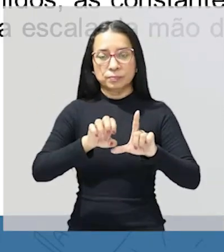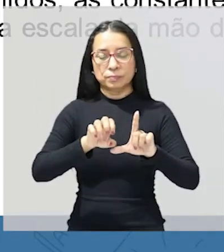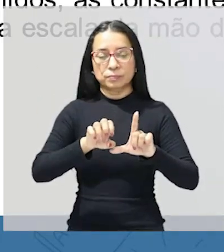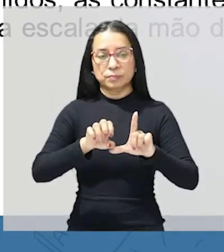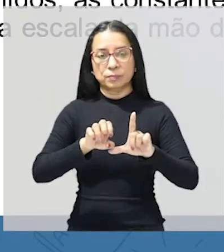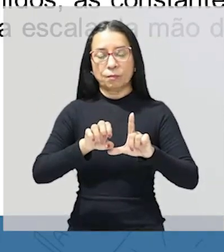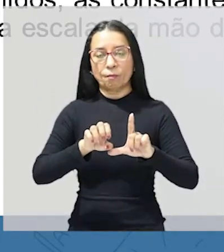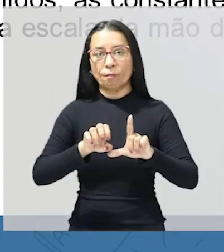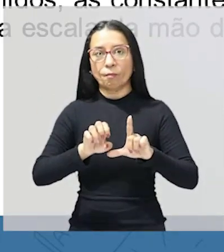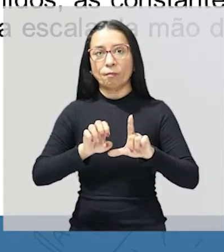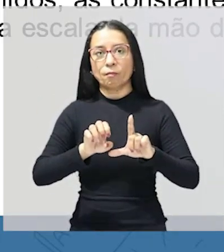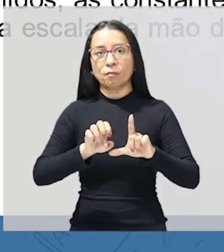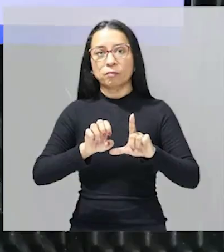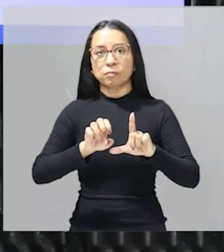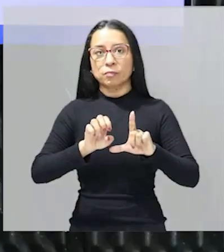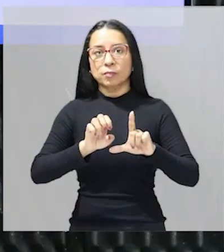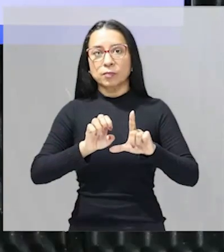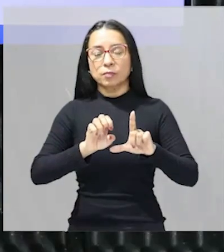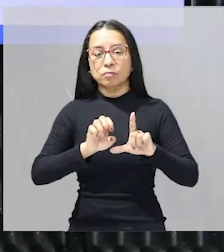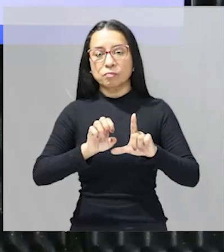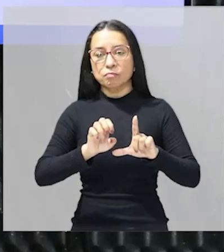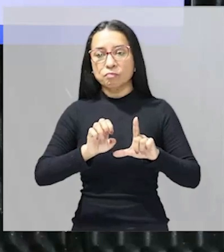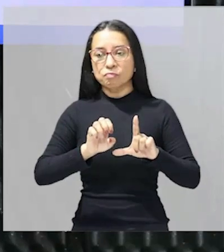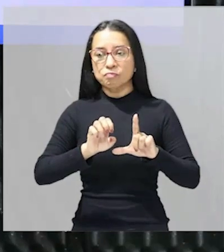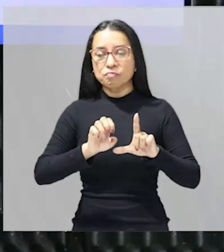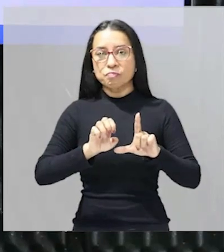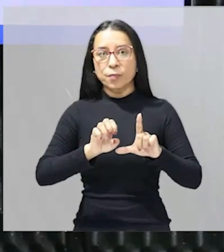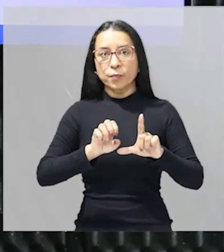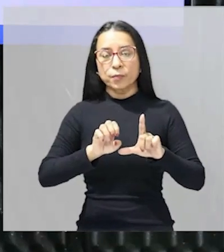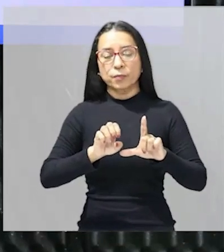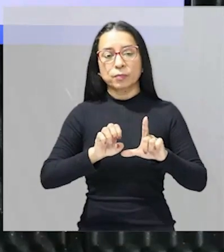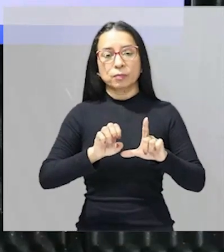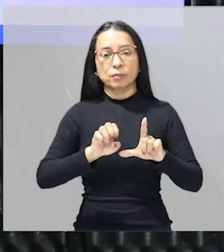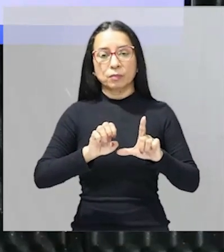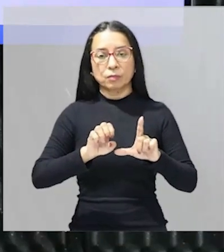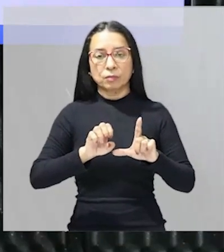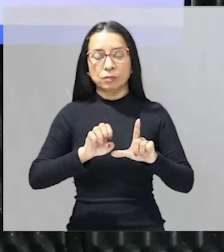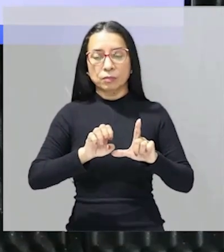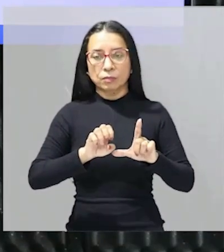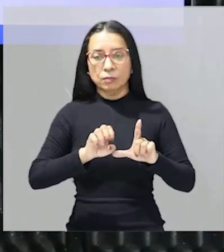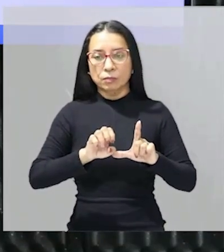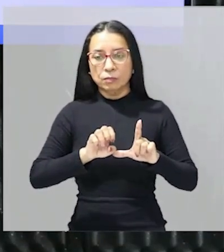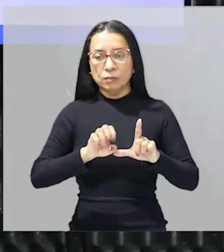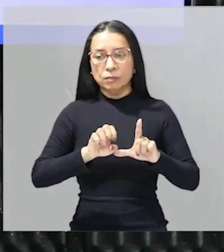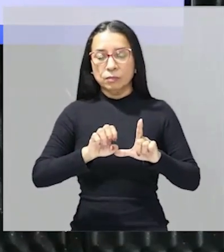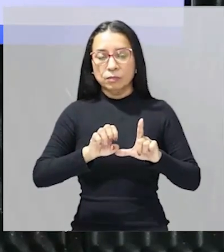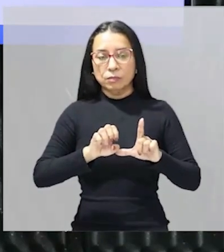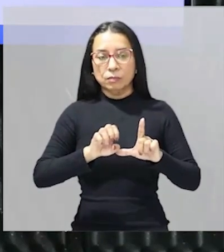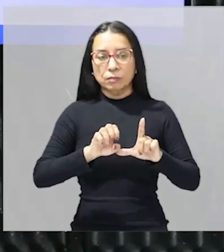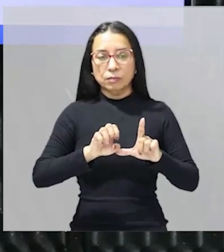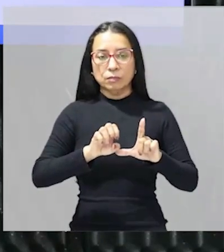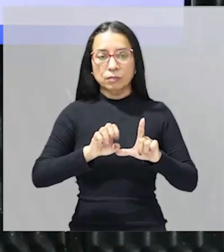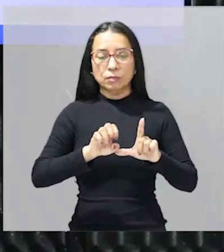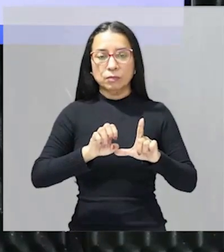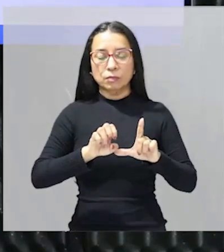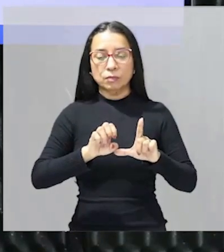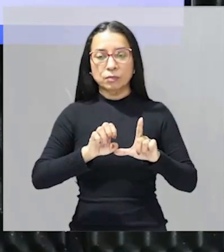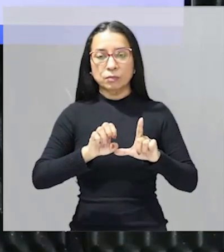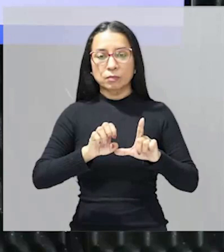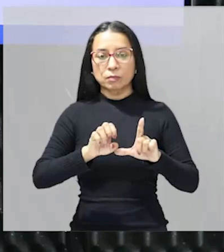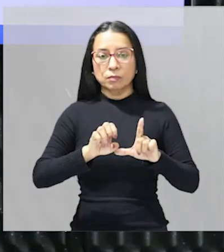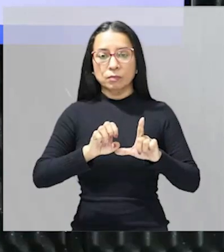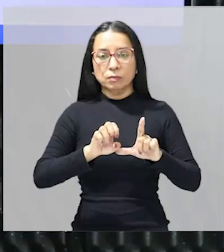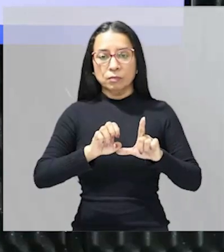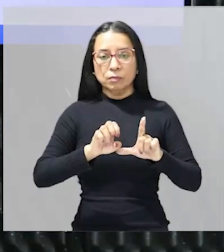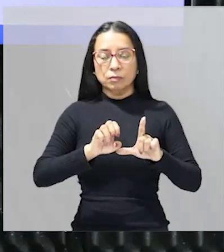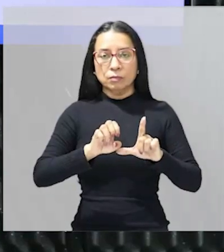crescimento da economia agroexportadora possibilitou o capital disponível para a compra de escravo. De certa forma, não se